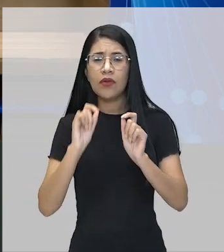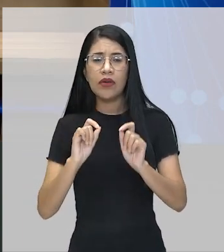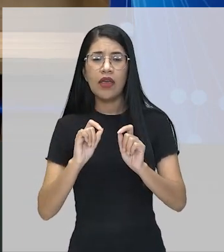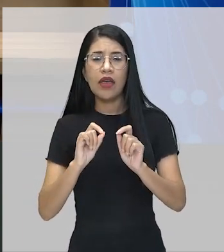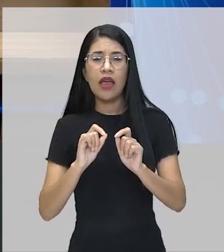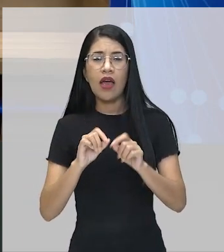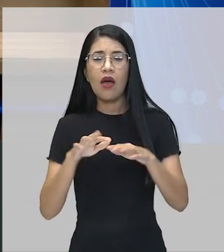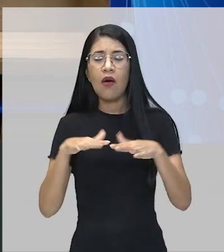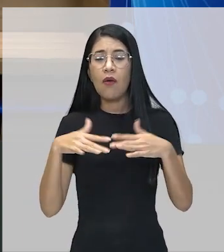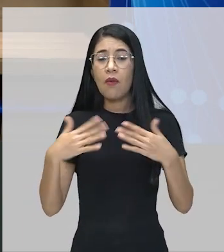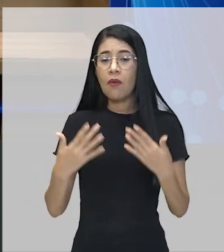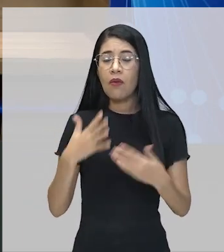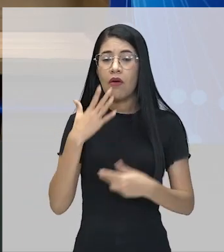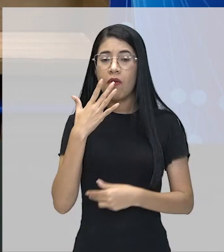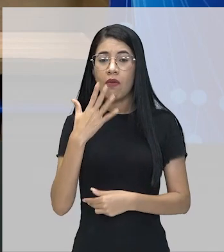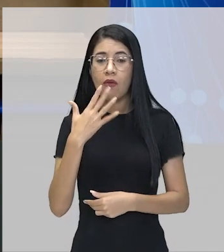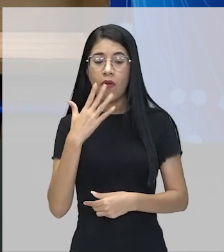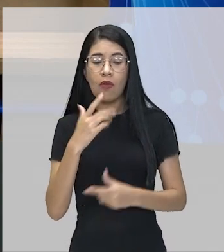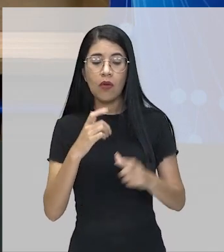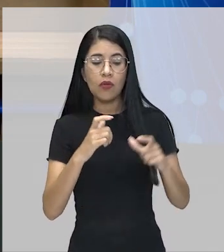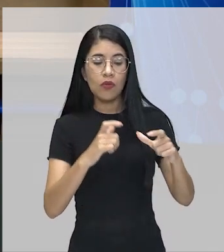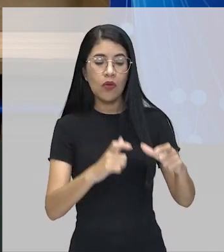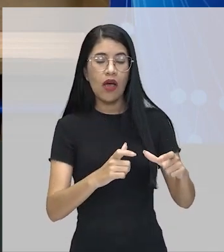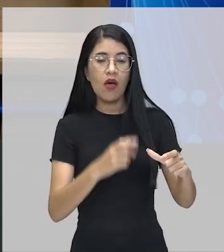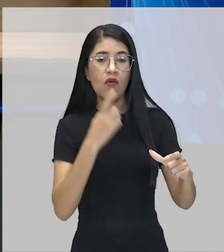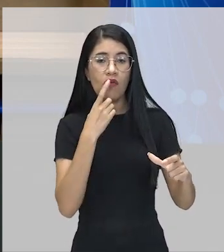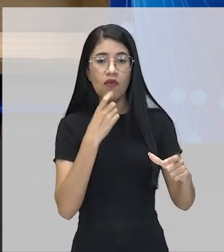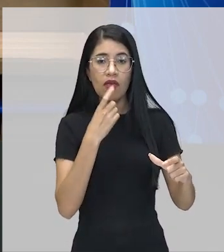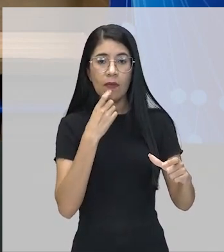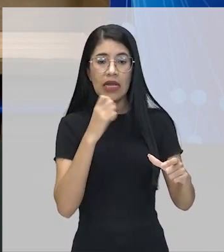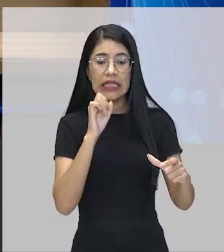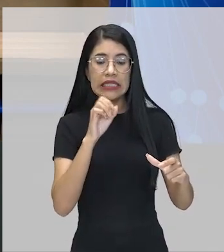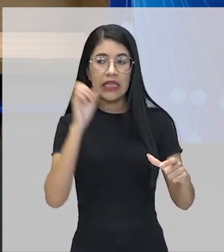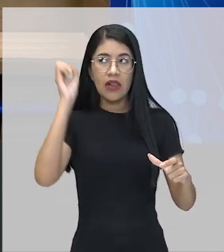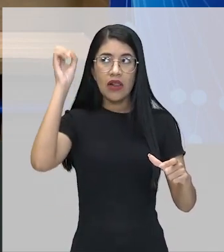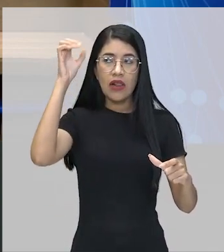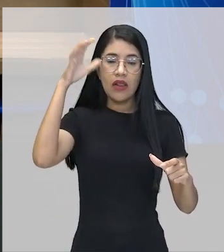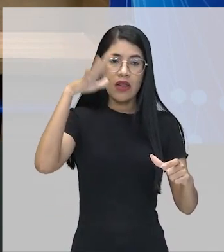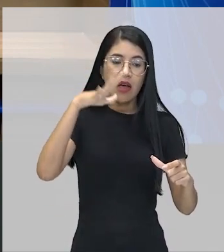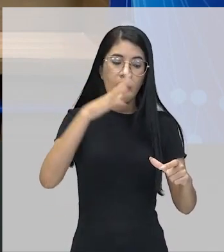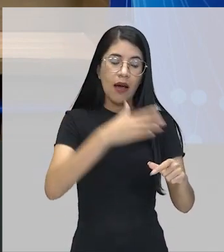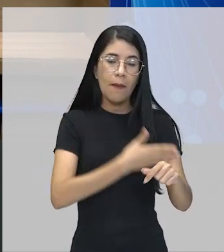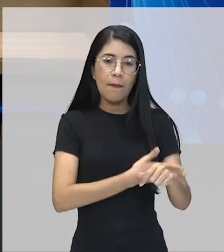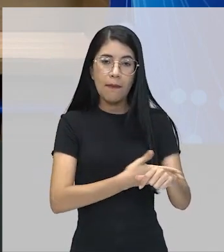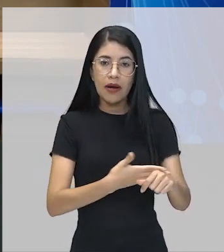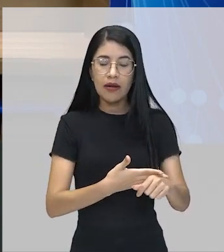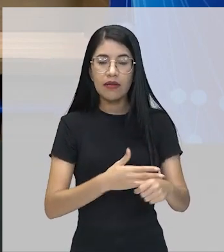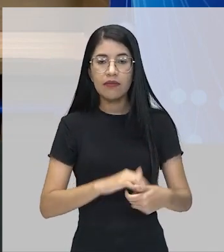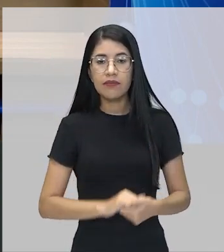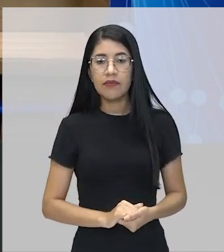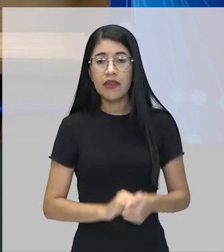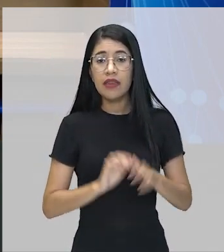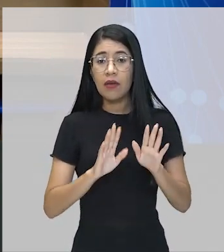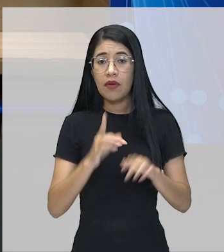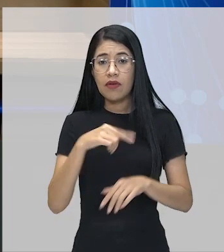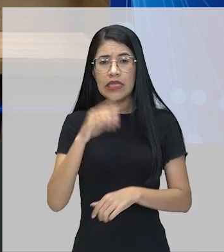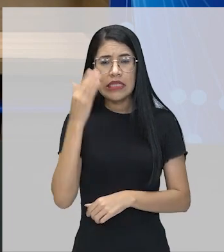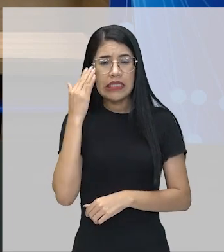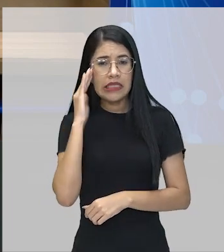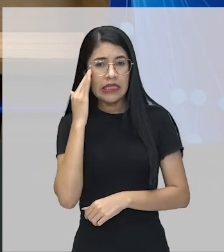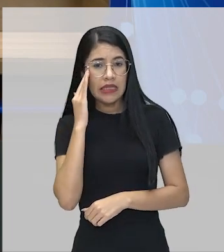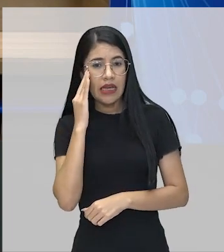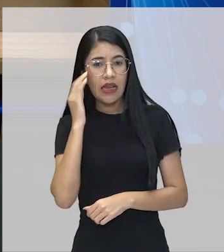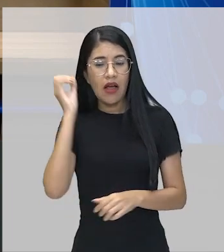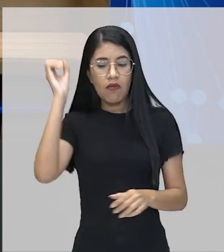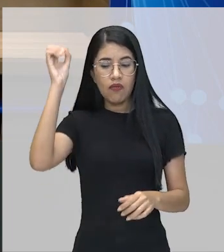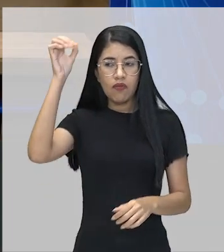ficar o cartão vermelho se eu jogar sobre ele uma luz branca? Só para que você tenha uma ideia, essa luz agora que está